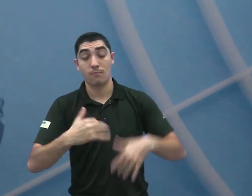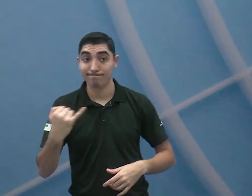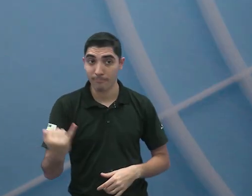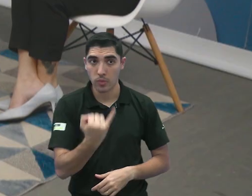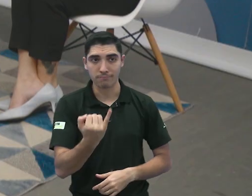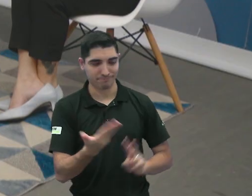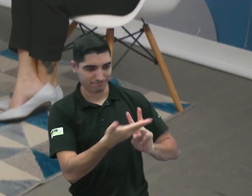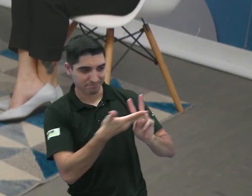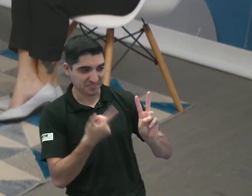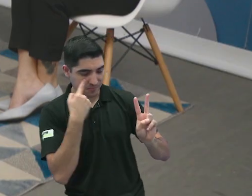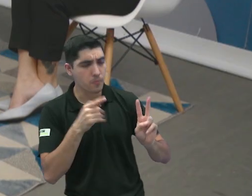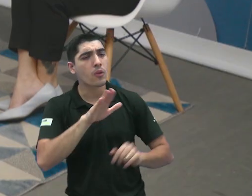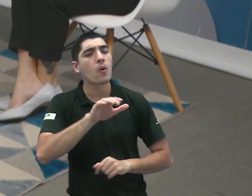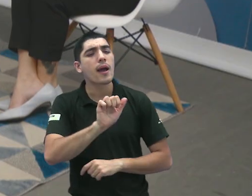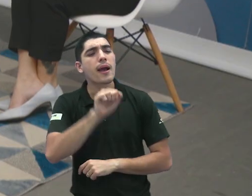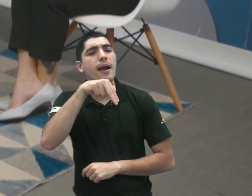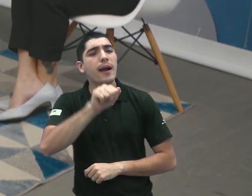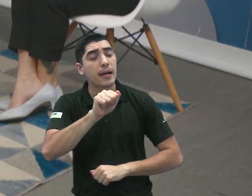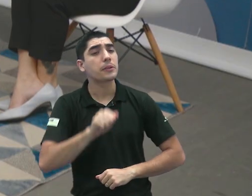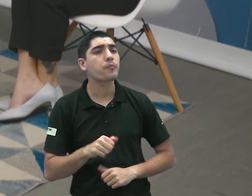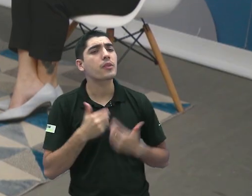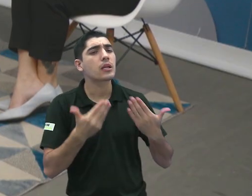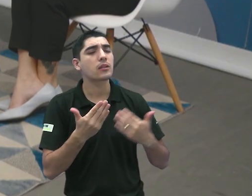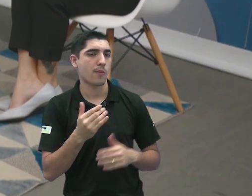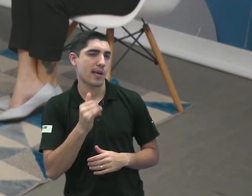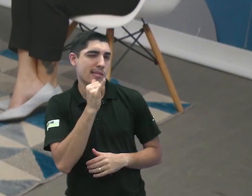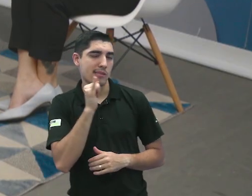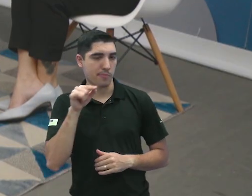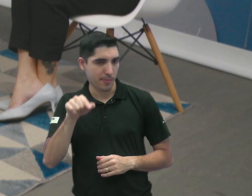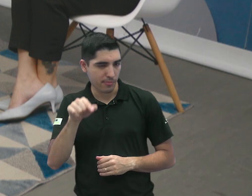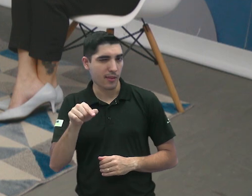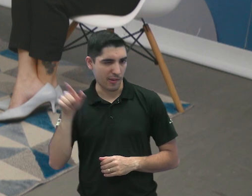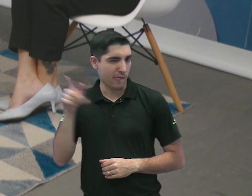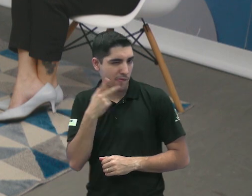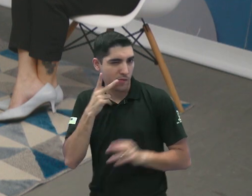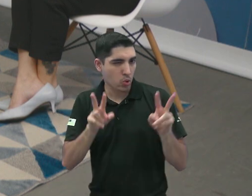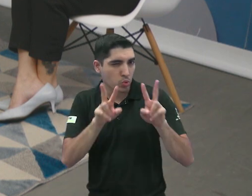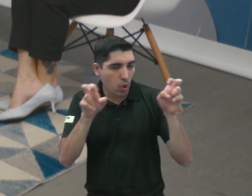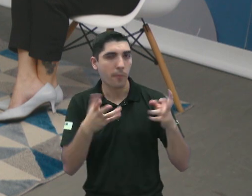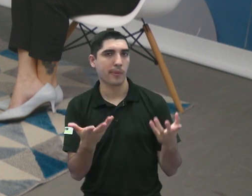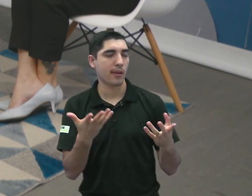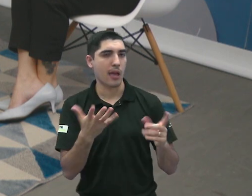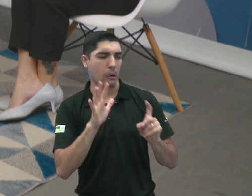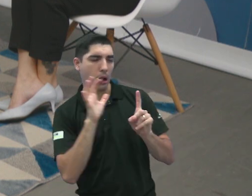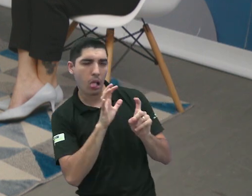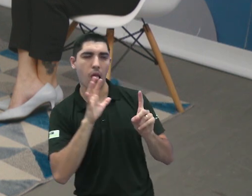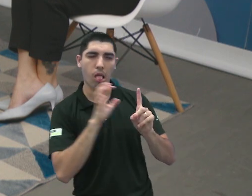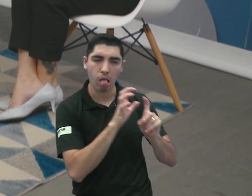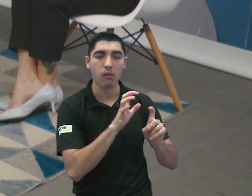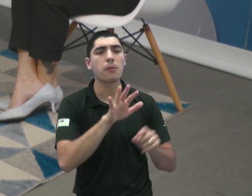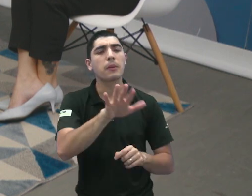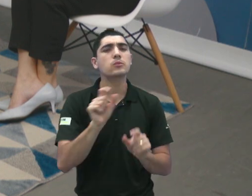meninas? Ana Paula, além dos assédios que o Dr. Vitor trouxe para a gente, quais os